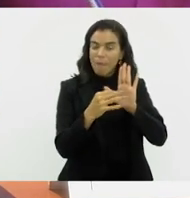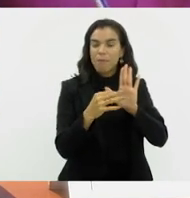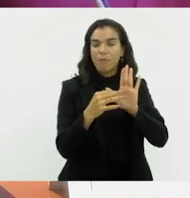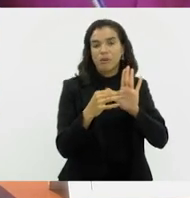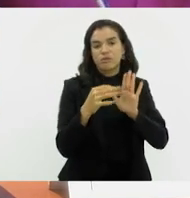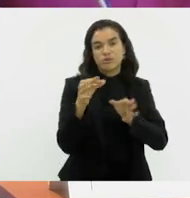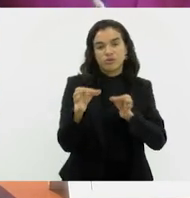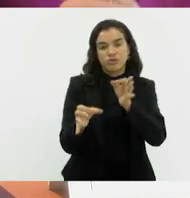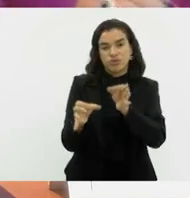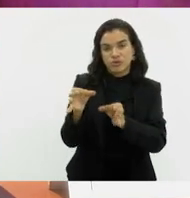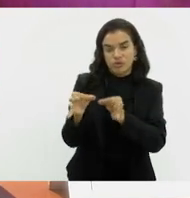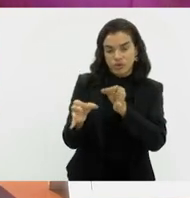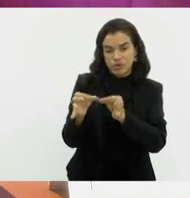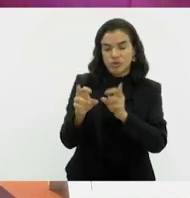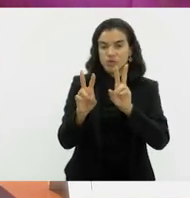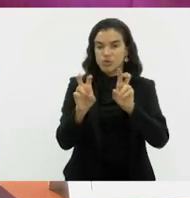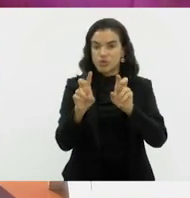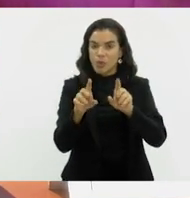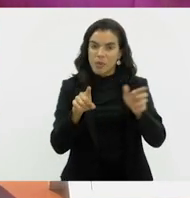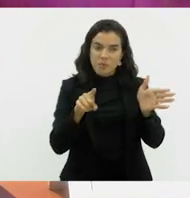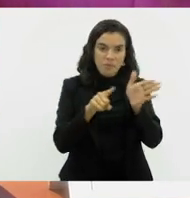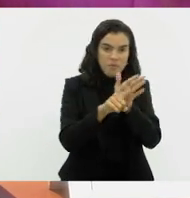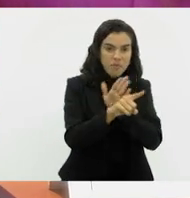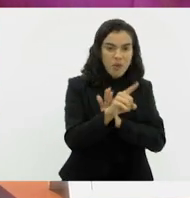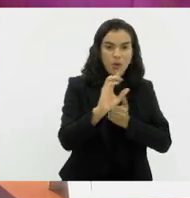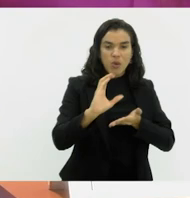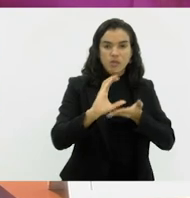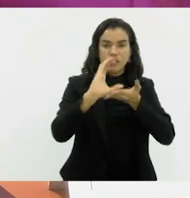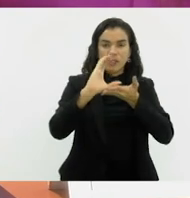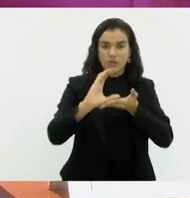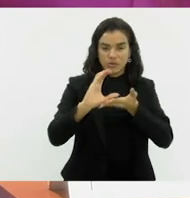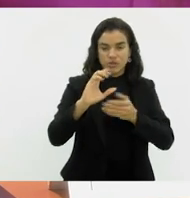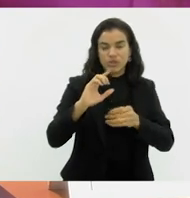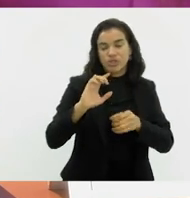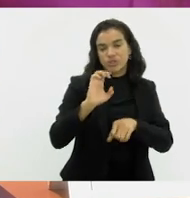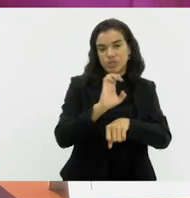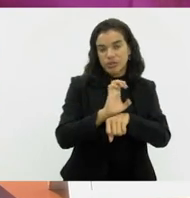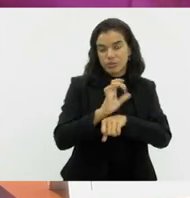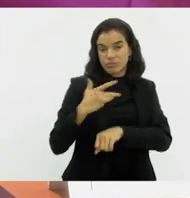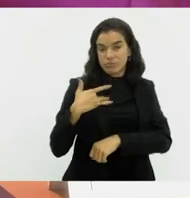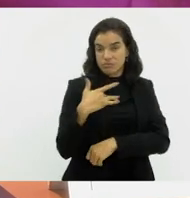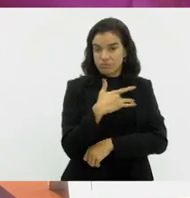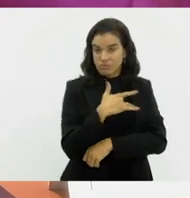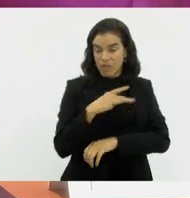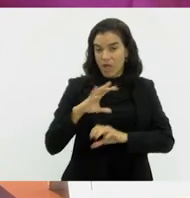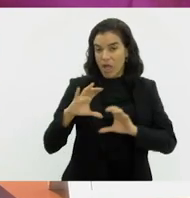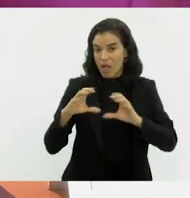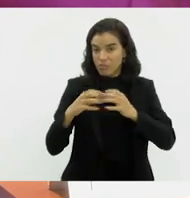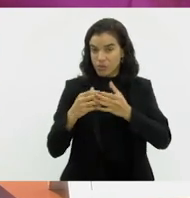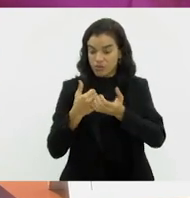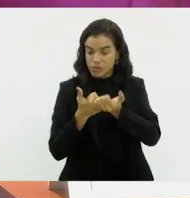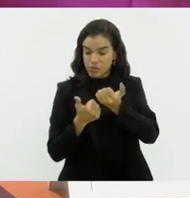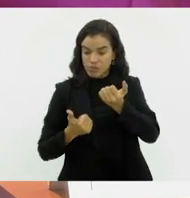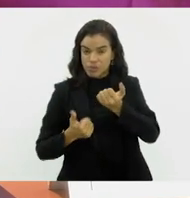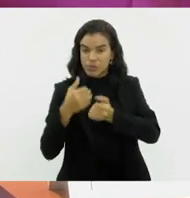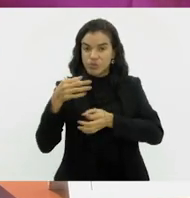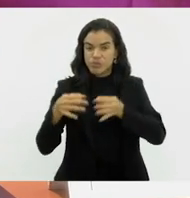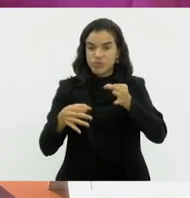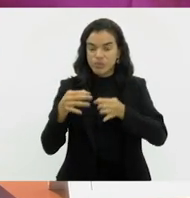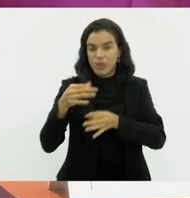jurídica, após o questionamento que foi feito pelo Conselho Estadual de Saúde, a nossa assessoria jurídica